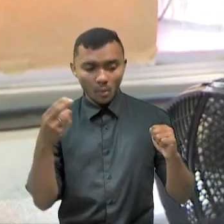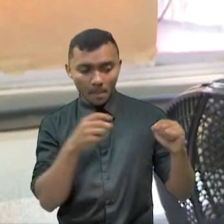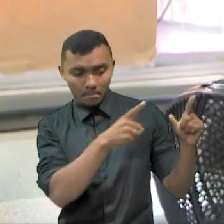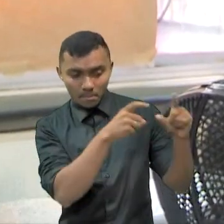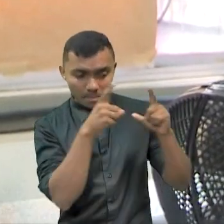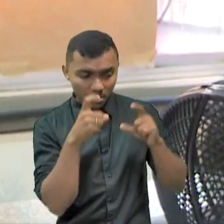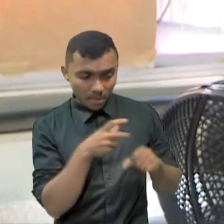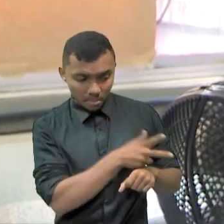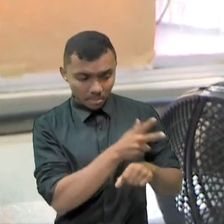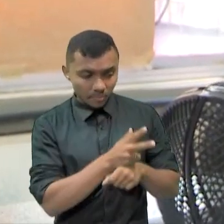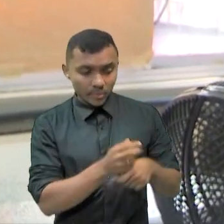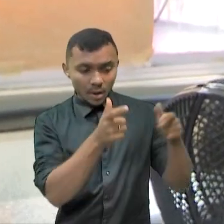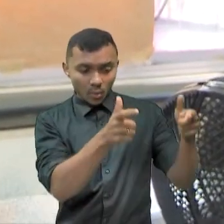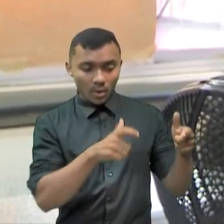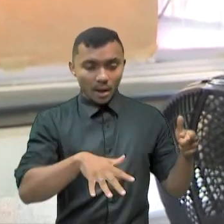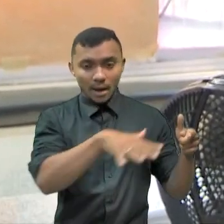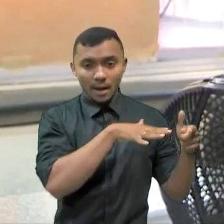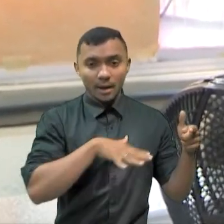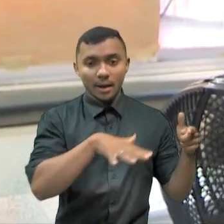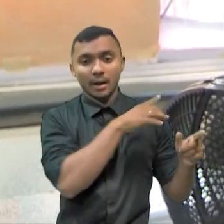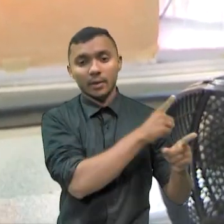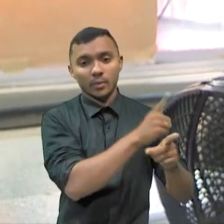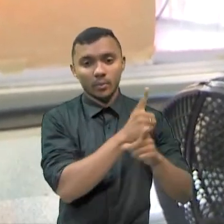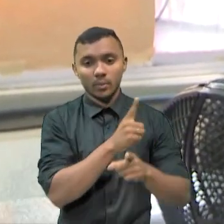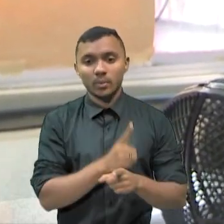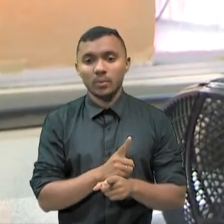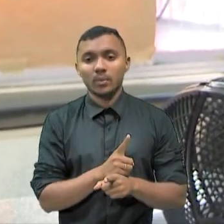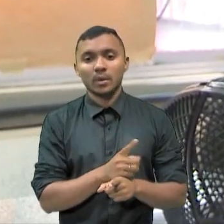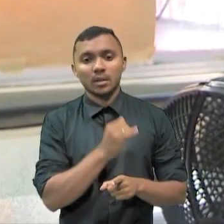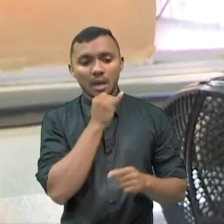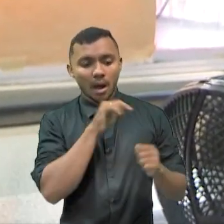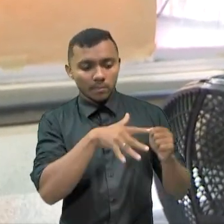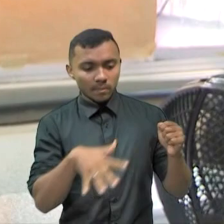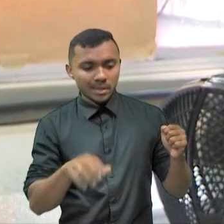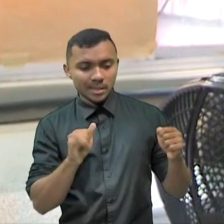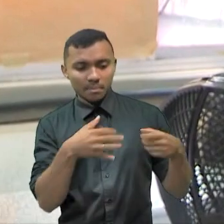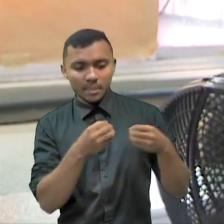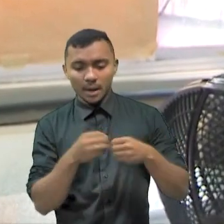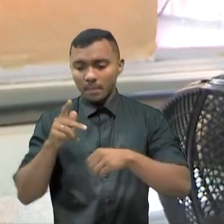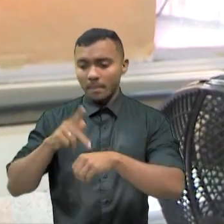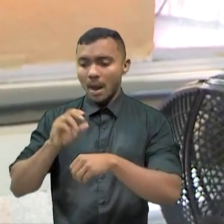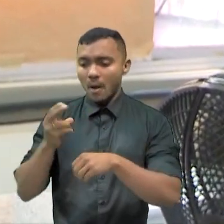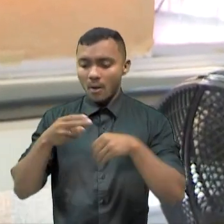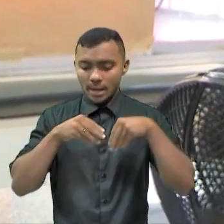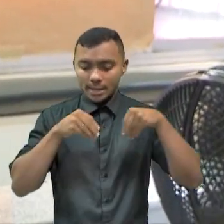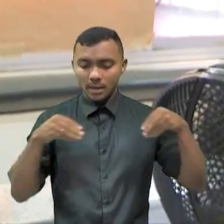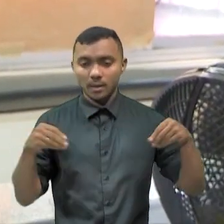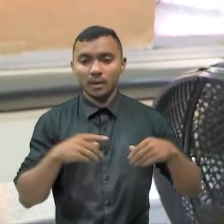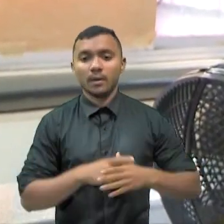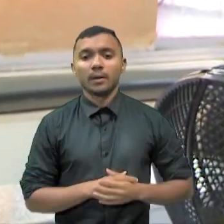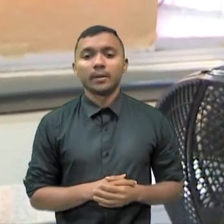a localidade de onde está sendo encontrado, tipo de fundo, se é pedra, se é areia, se é cascalho e que profundidade ele está.